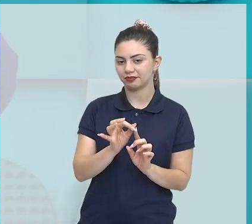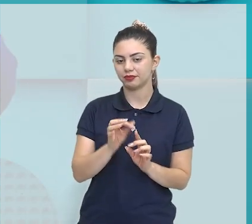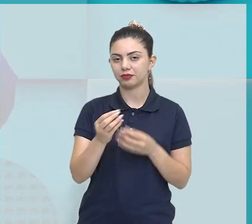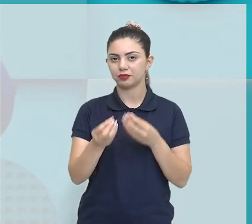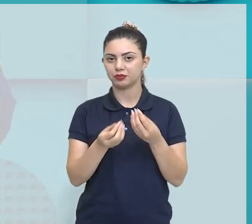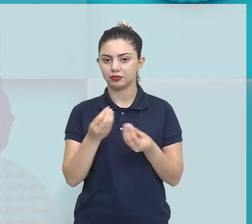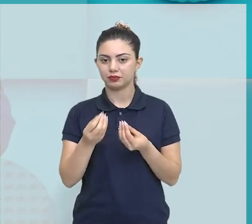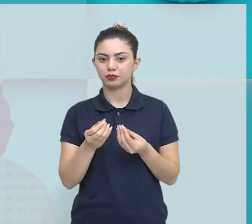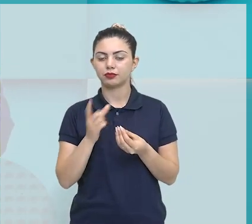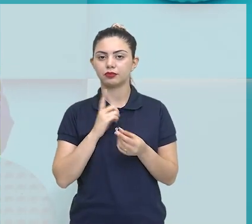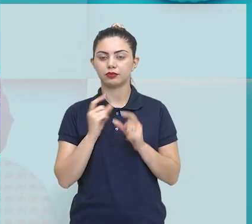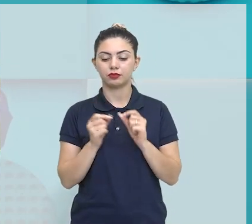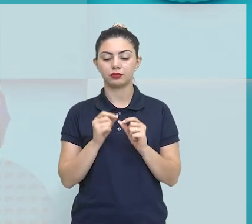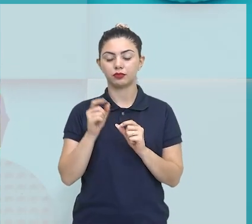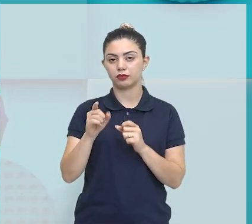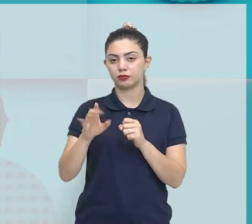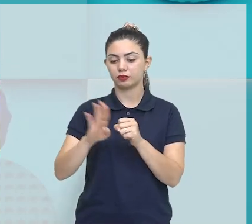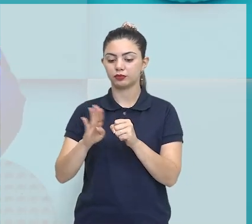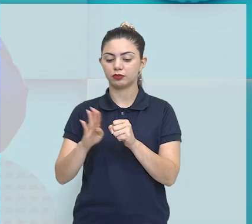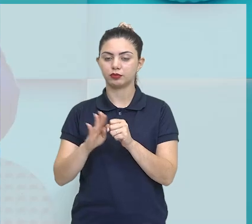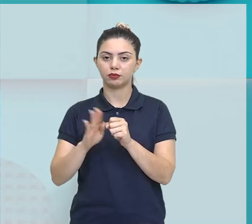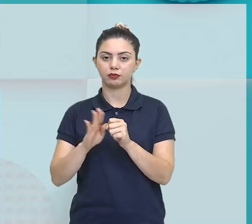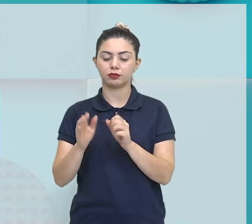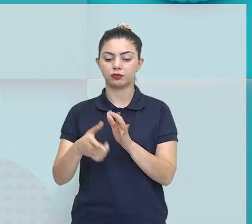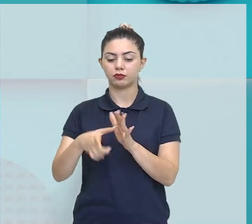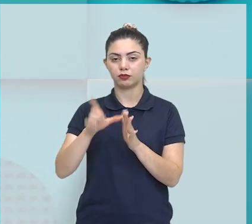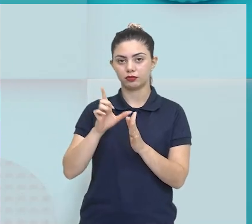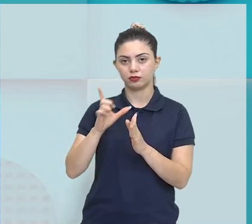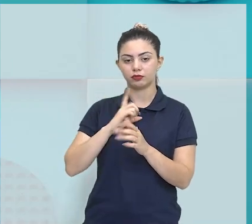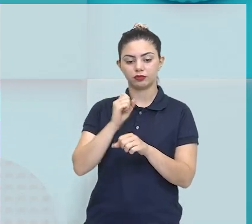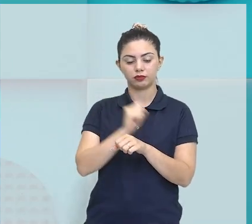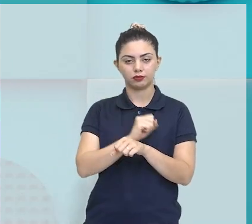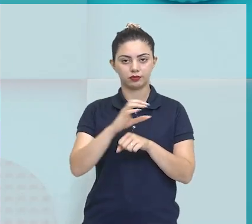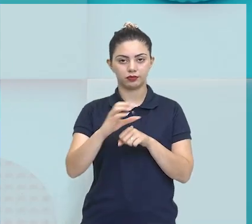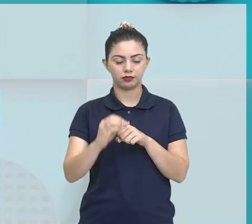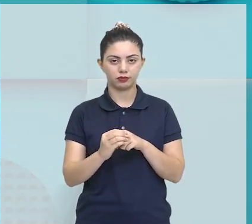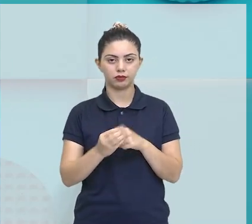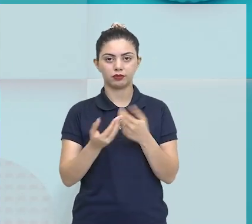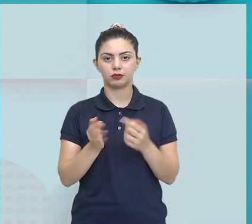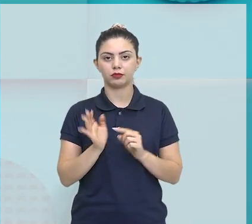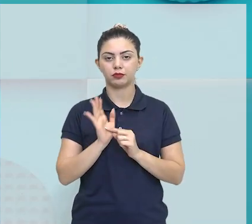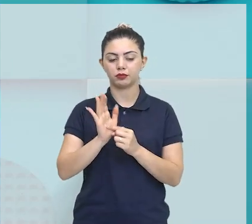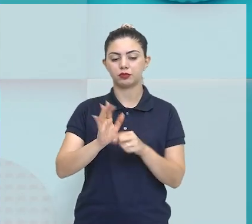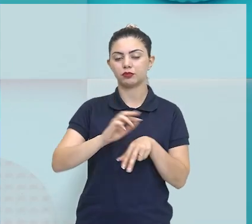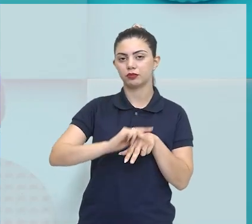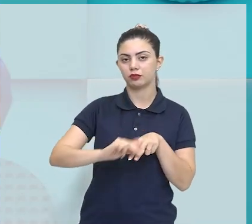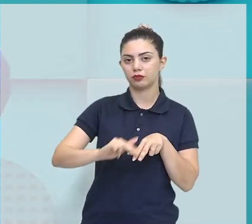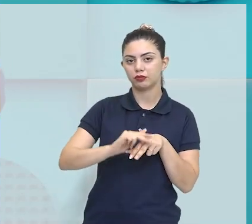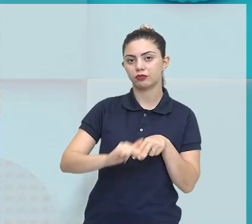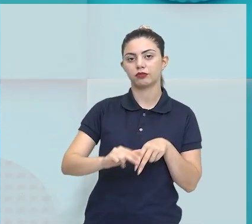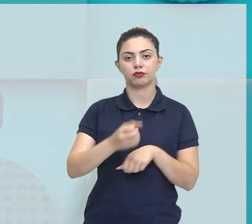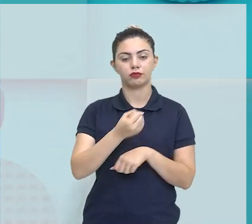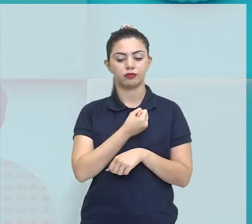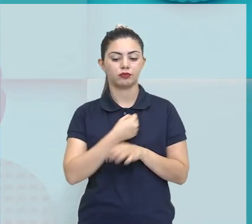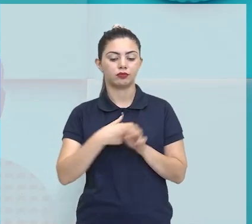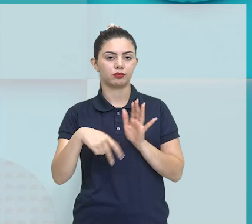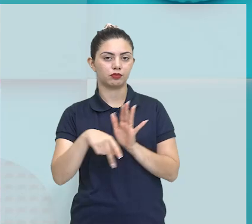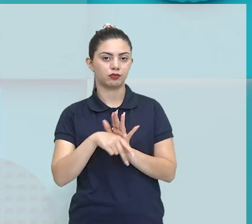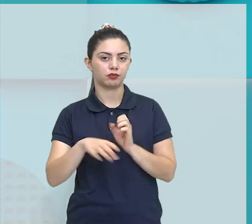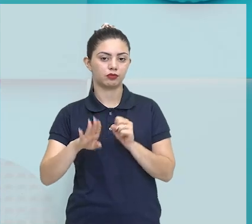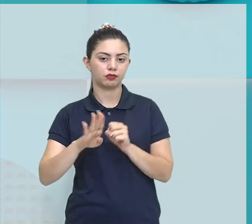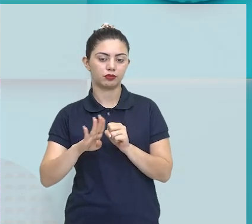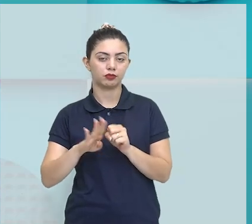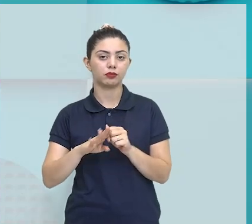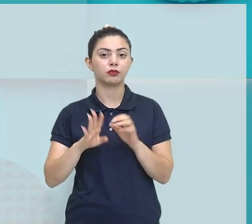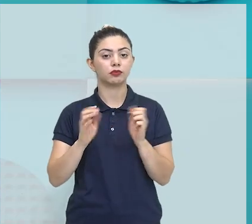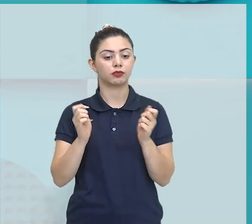de, colocado antes do substantivo, ele mostrar o gênero e o número desse substantivo e de ele